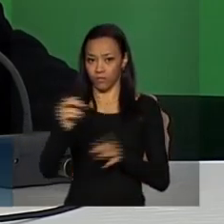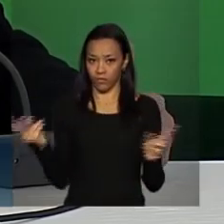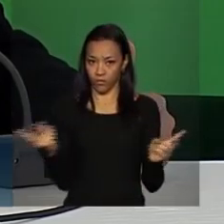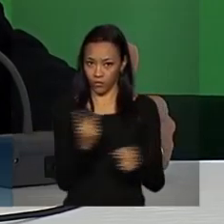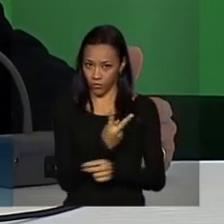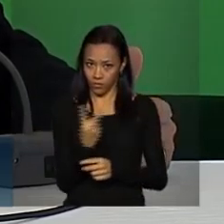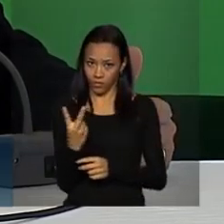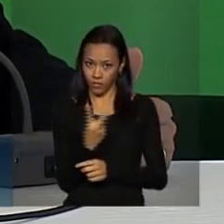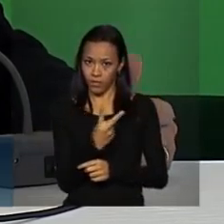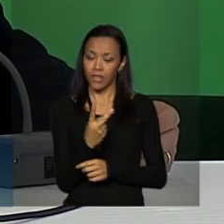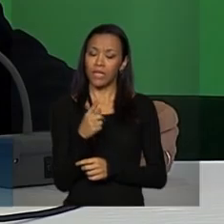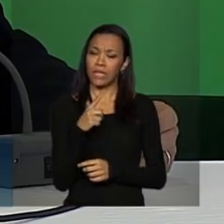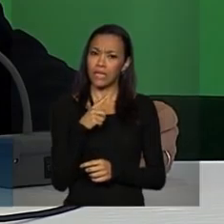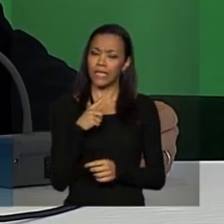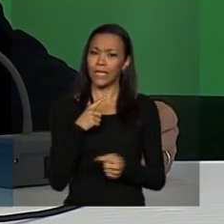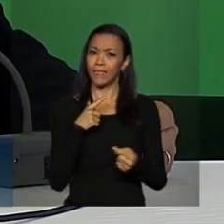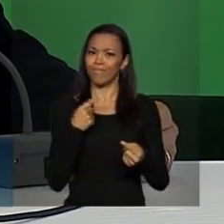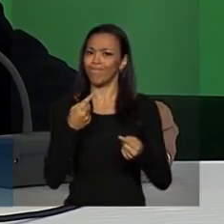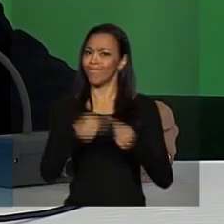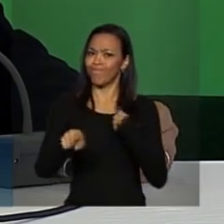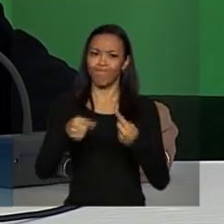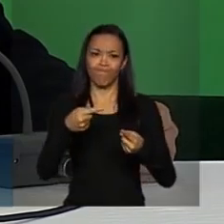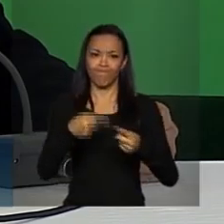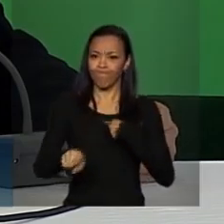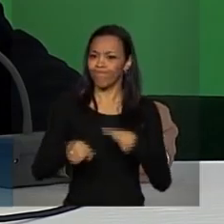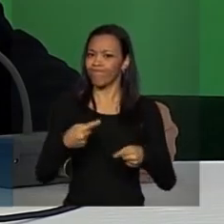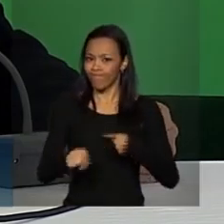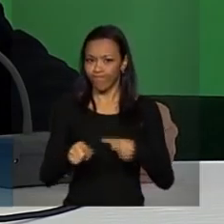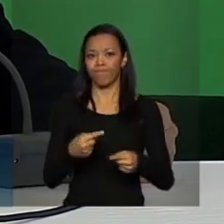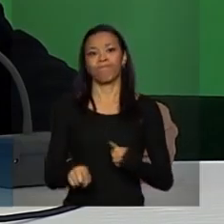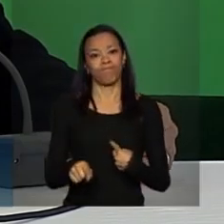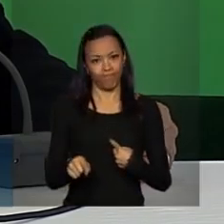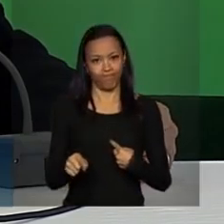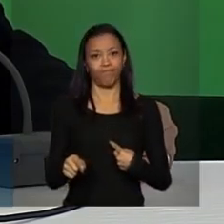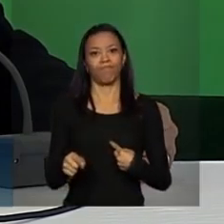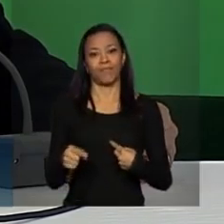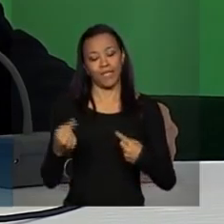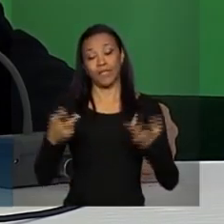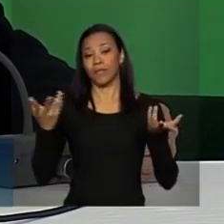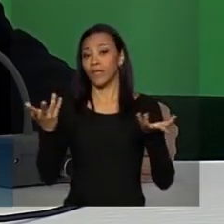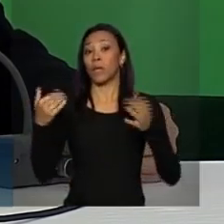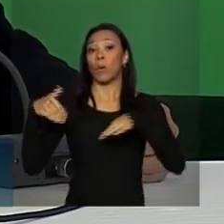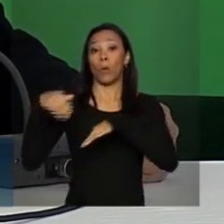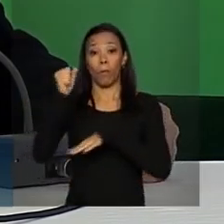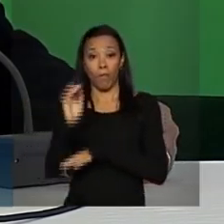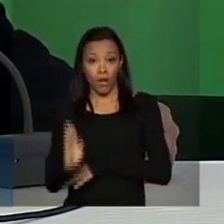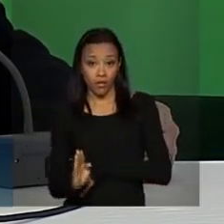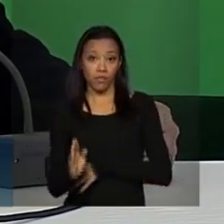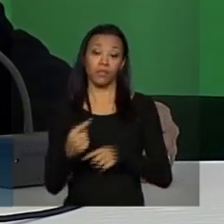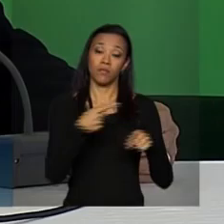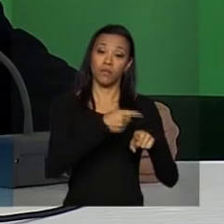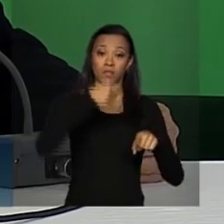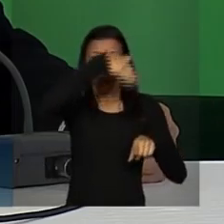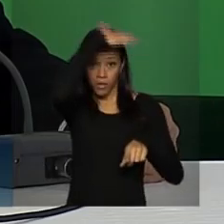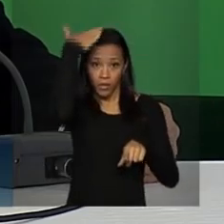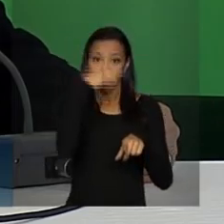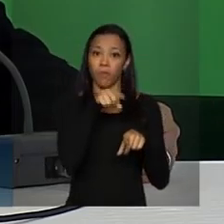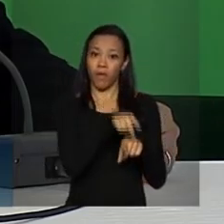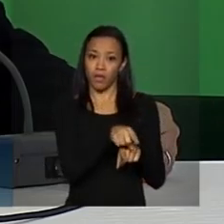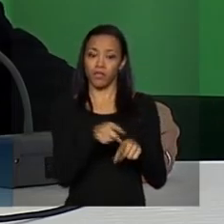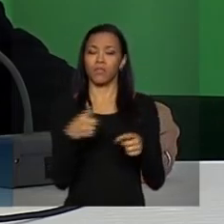há muitas convergências entre o Brasil e o México. Essas convergências, elas se manifestam tanto no âmbito